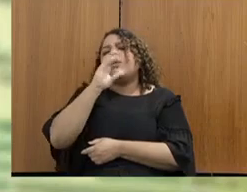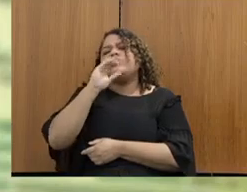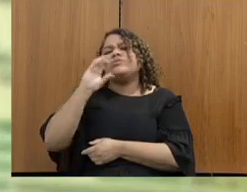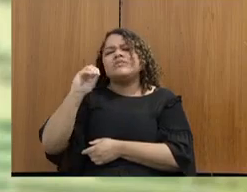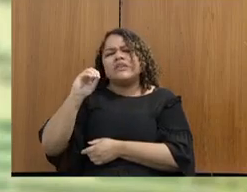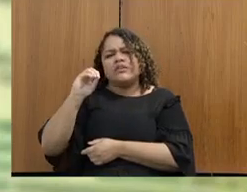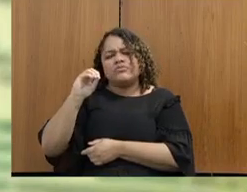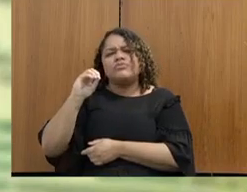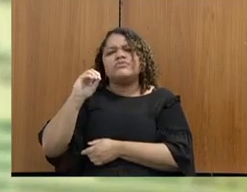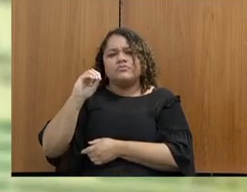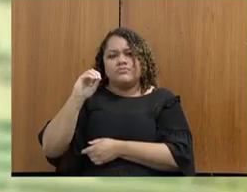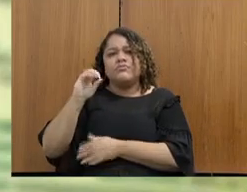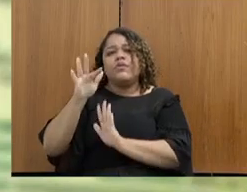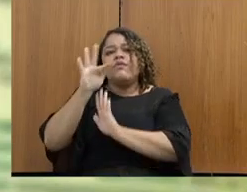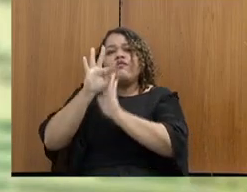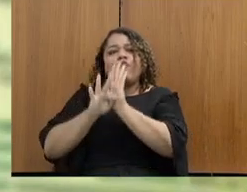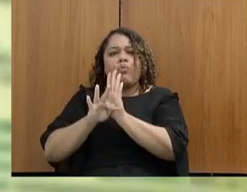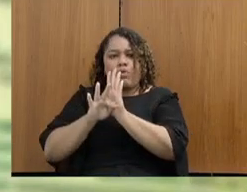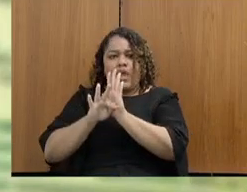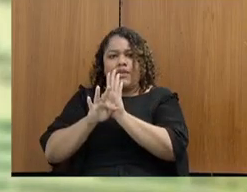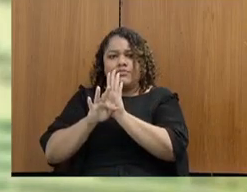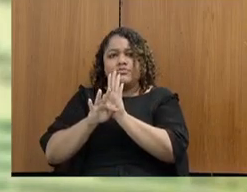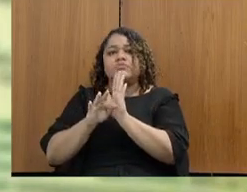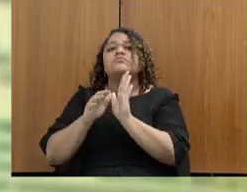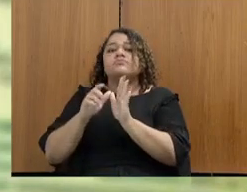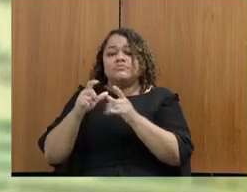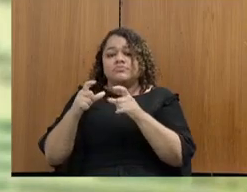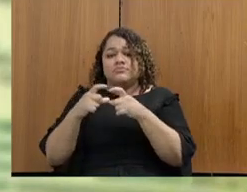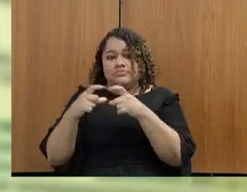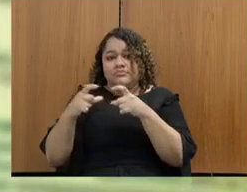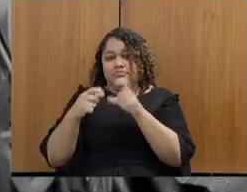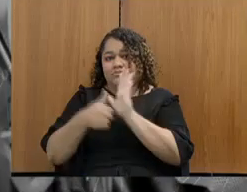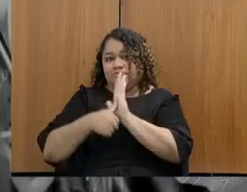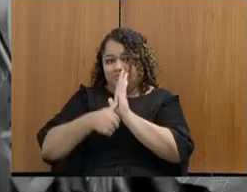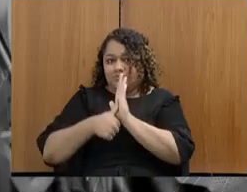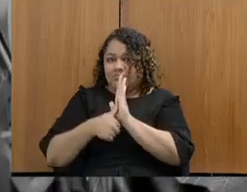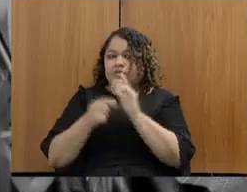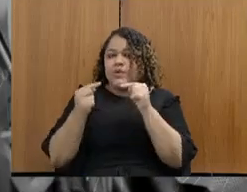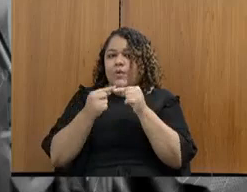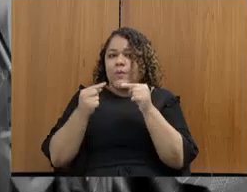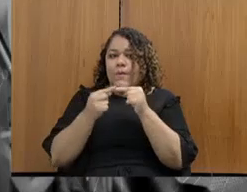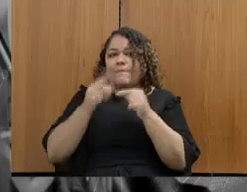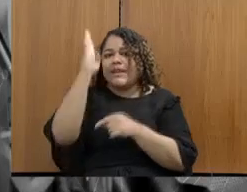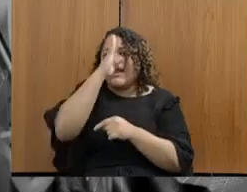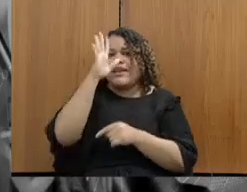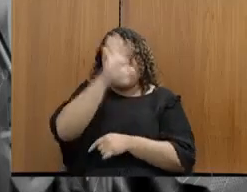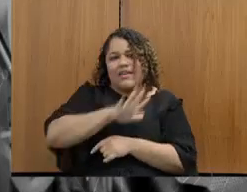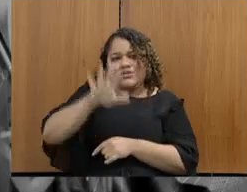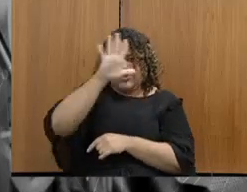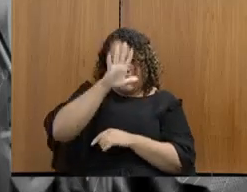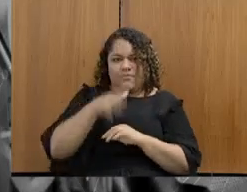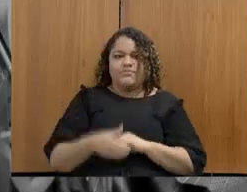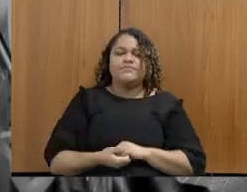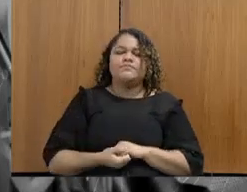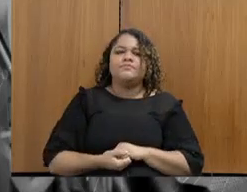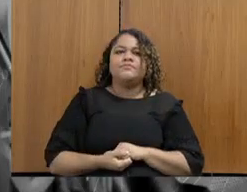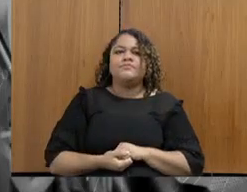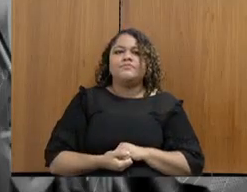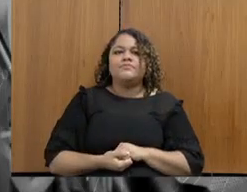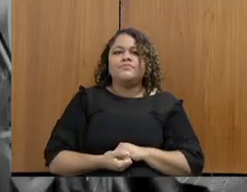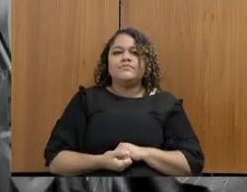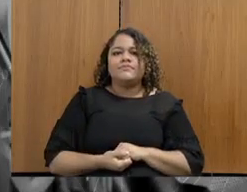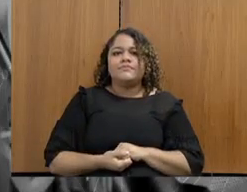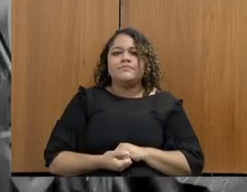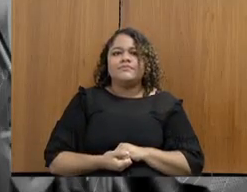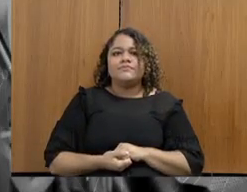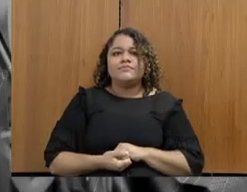formulários né Carteira de Identidade atendendo ao modelo Nacional ponto importantíssimo né que demonstra